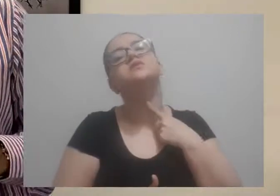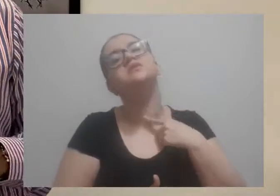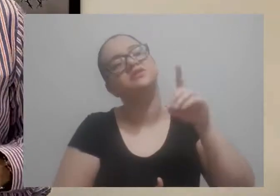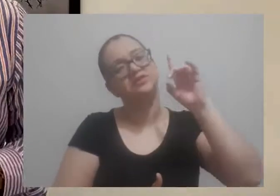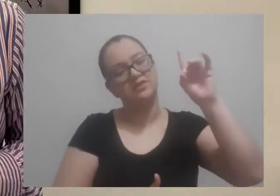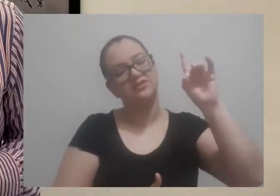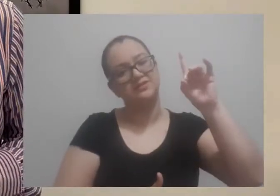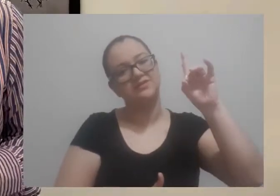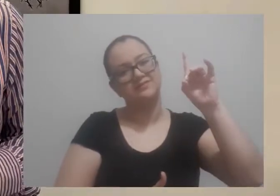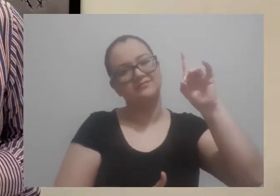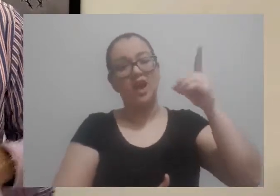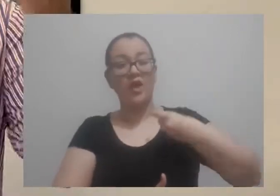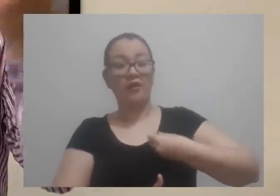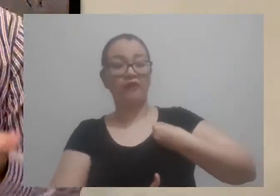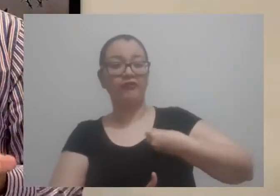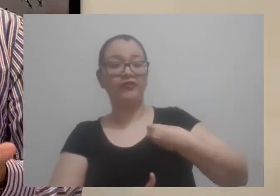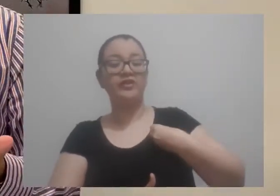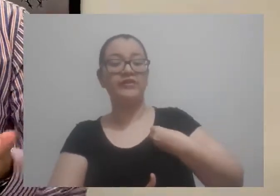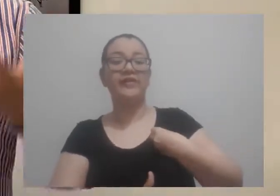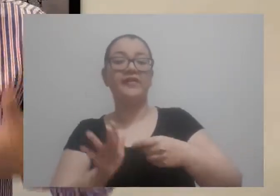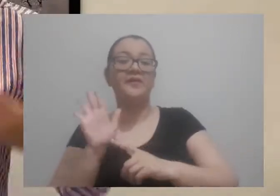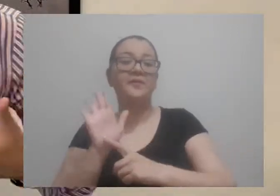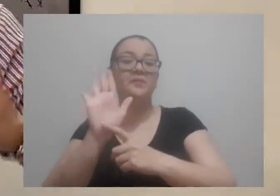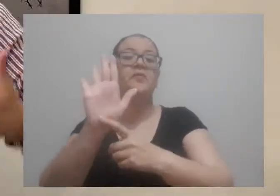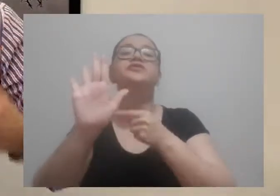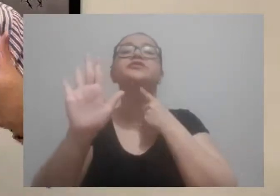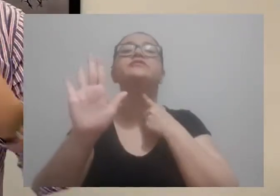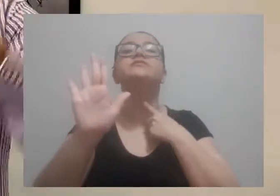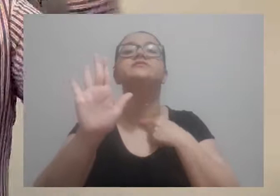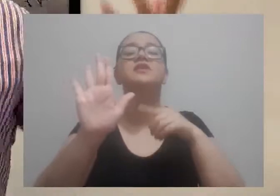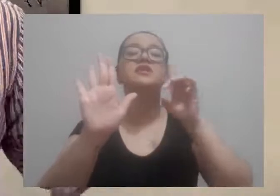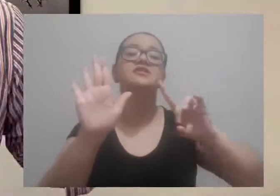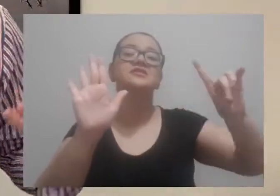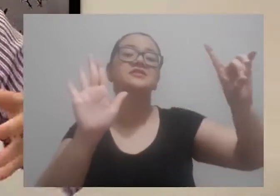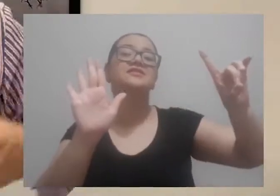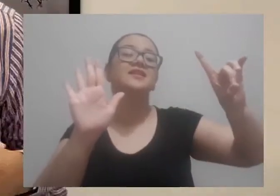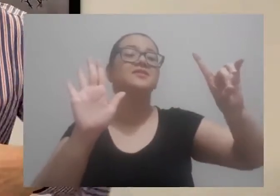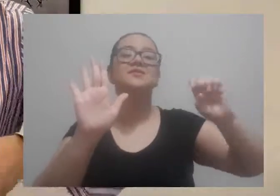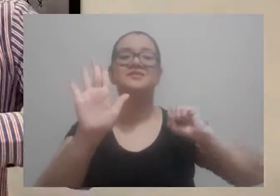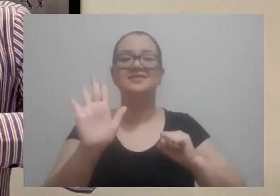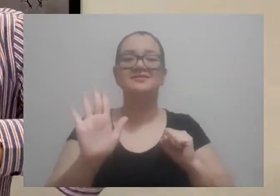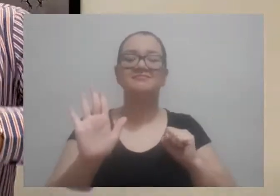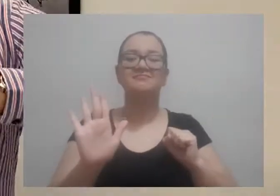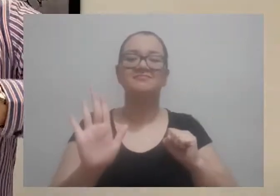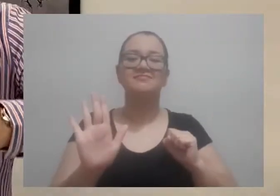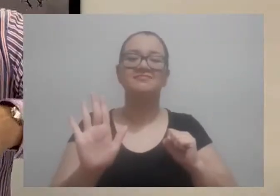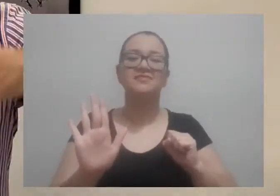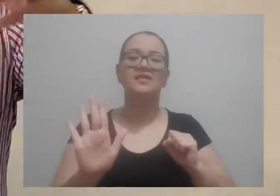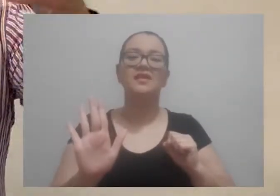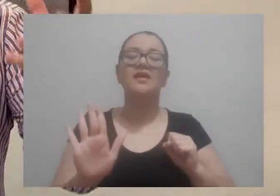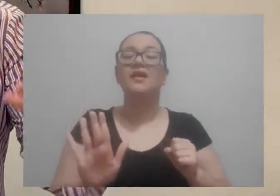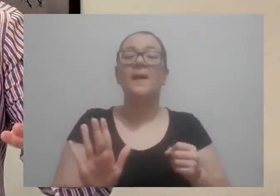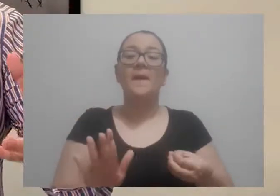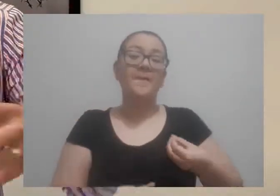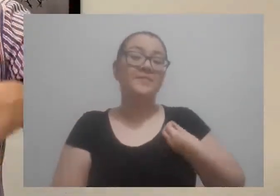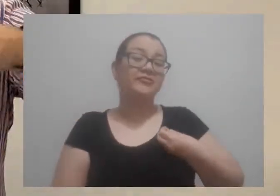Espírito Santo gravou a lei de Deus. É um fruto novo que vem de uma novidade de uma árvore, ou seja, de uma vida que desabrocha de